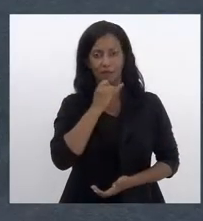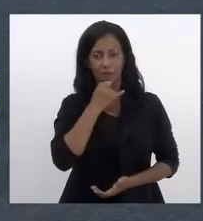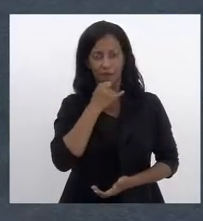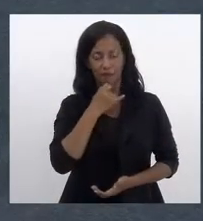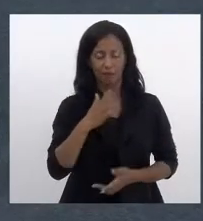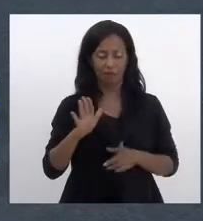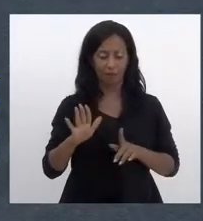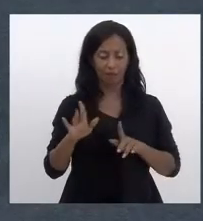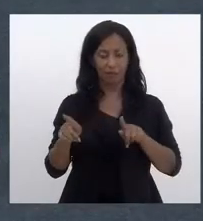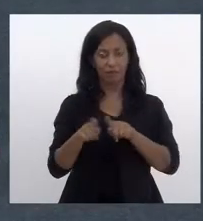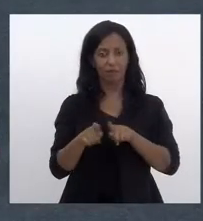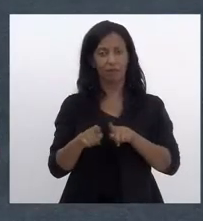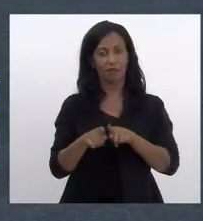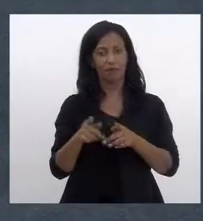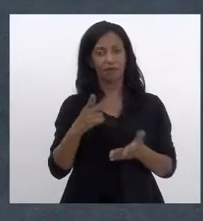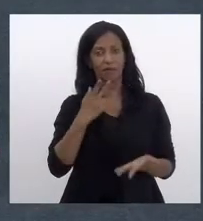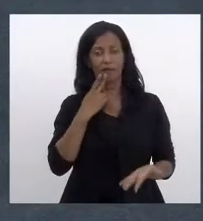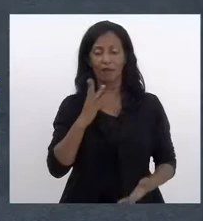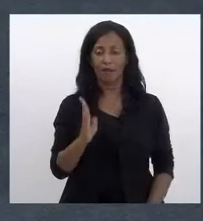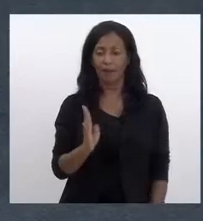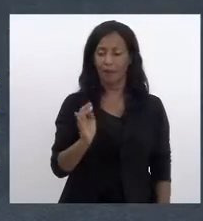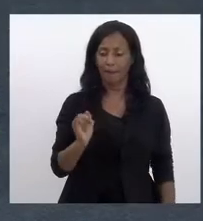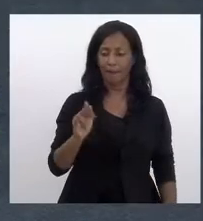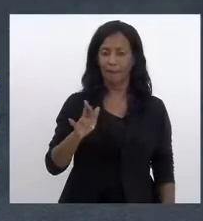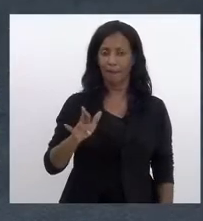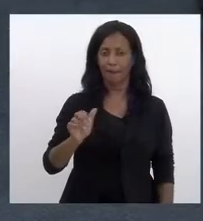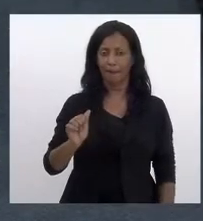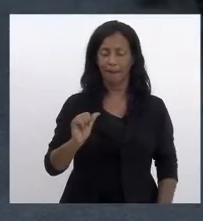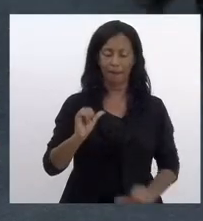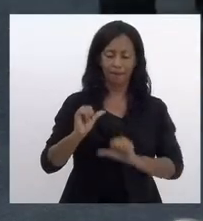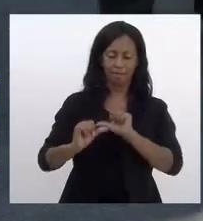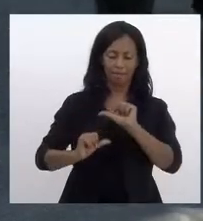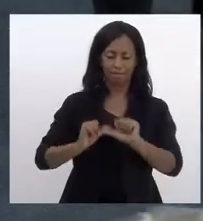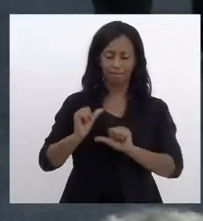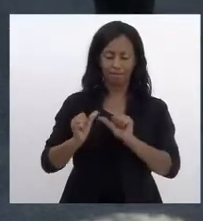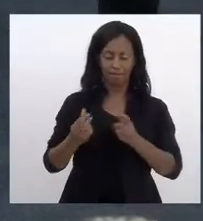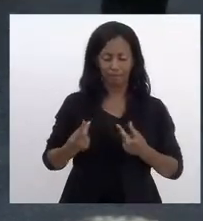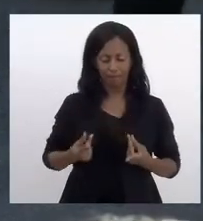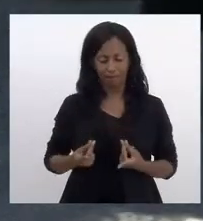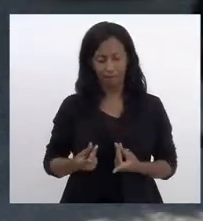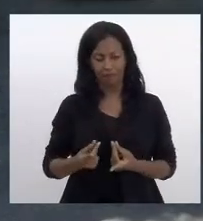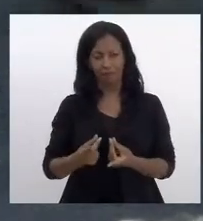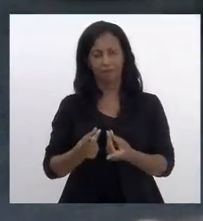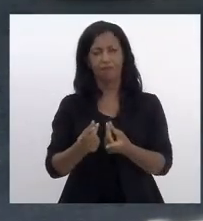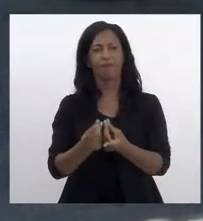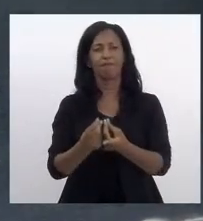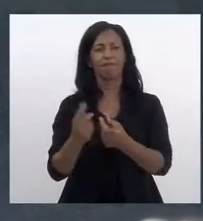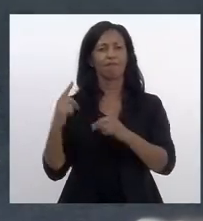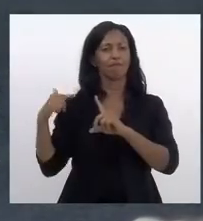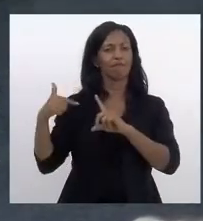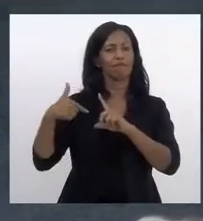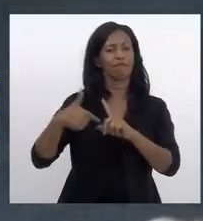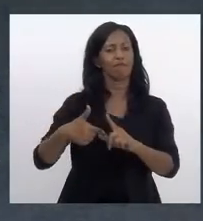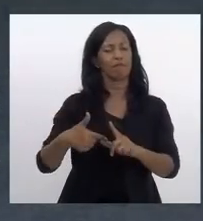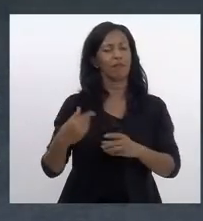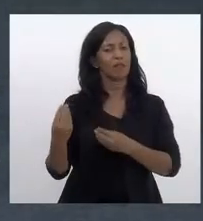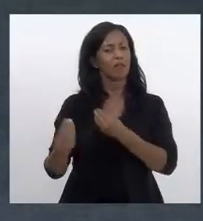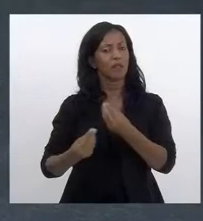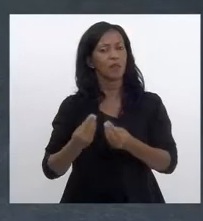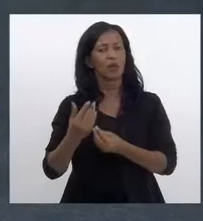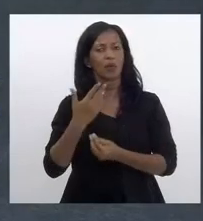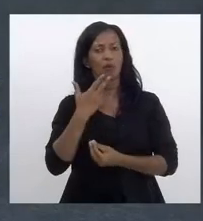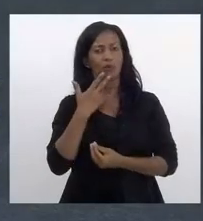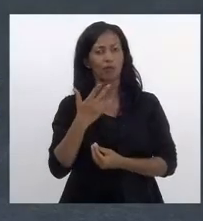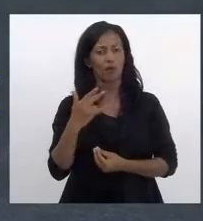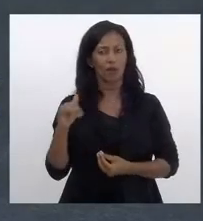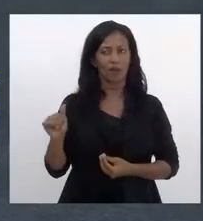mas também dizer que Bira se torna eterno e um ancestral. E como dizemos